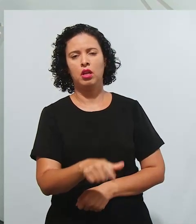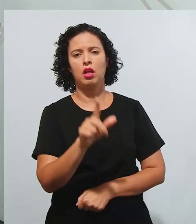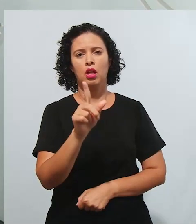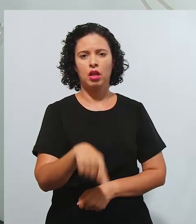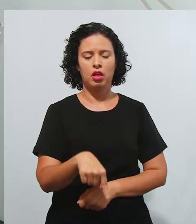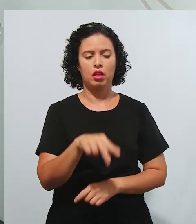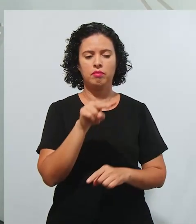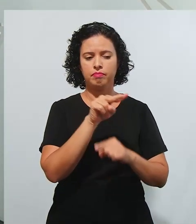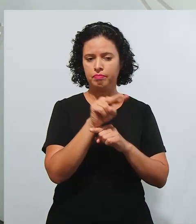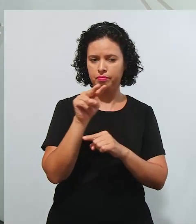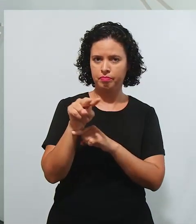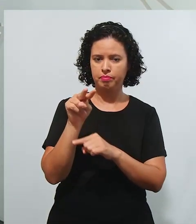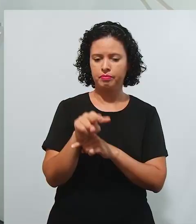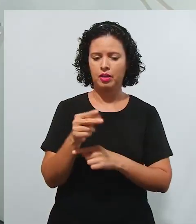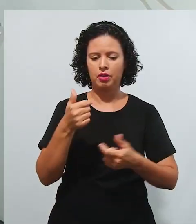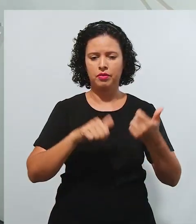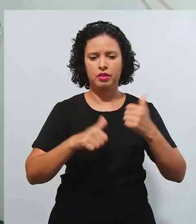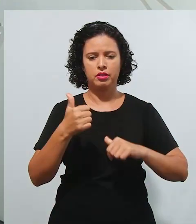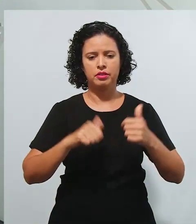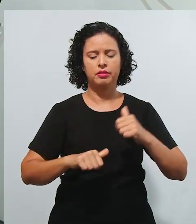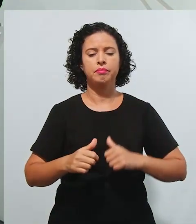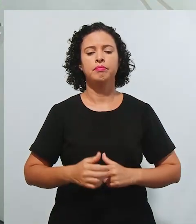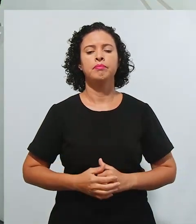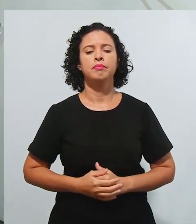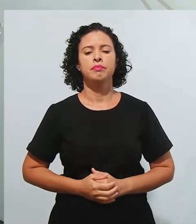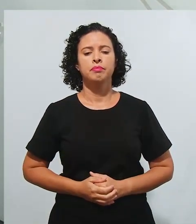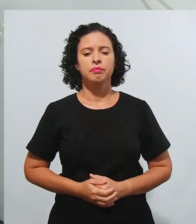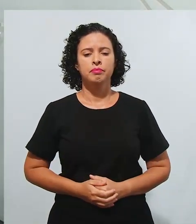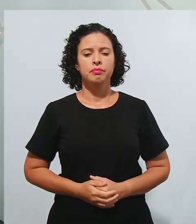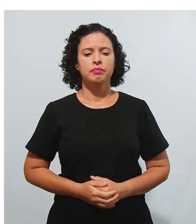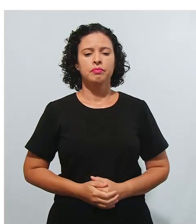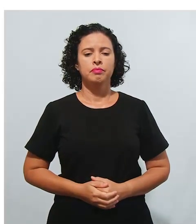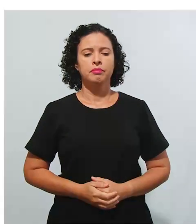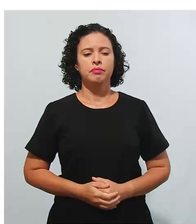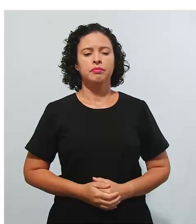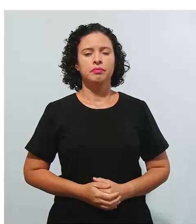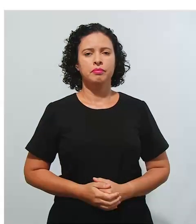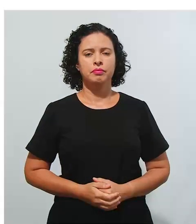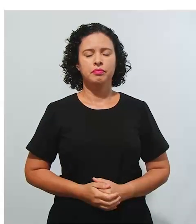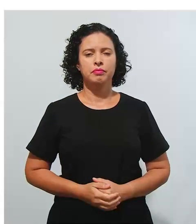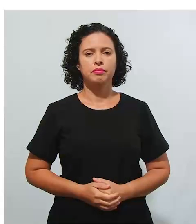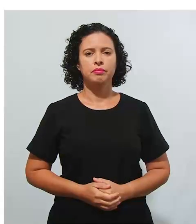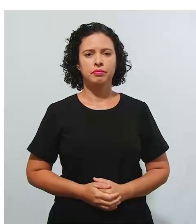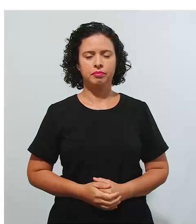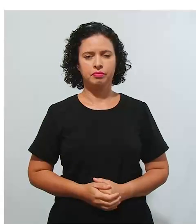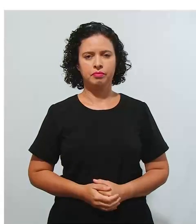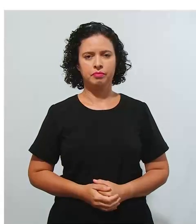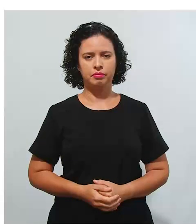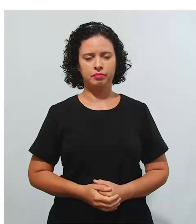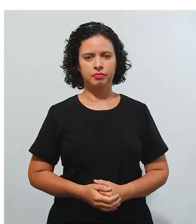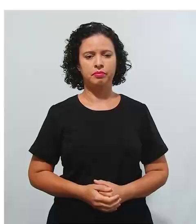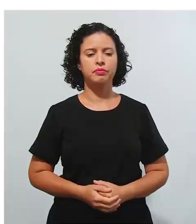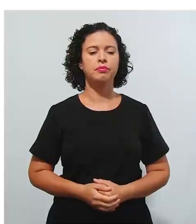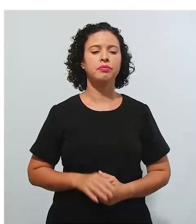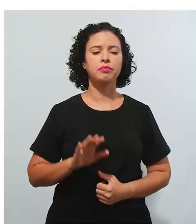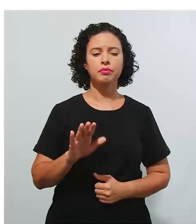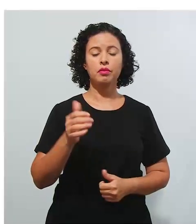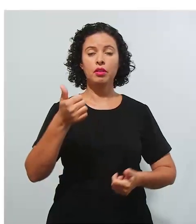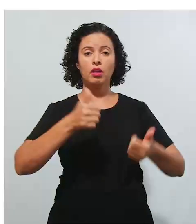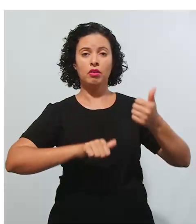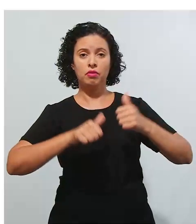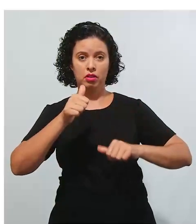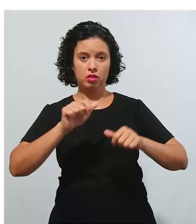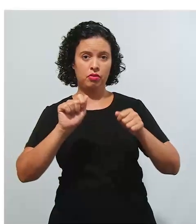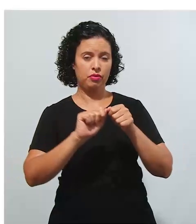de monitoramento e de avaliação. Falando ainda sobre o acompanhamento das políticas públicas, a avaliação